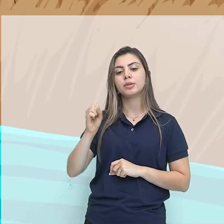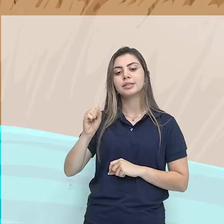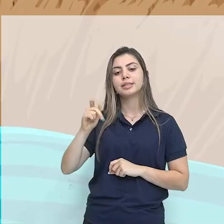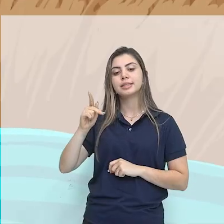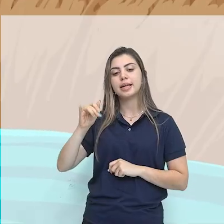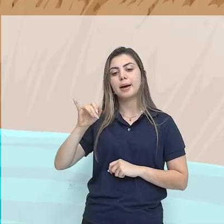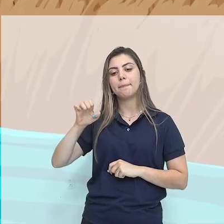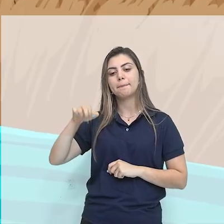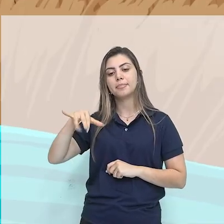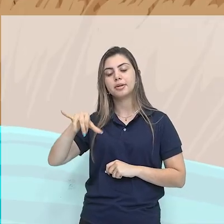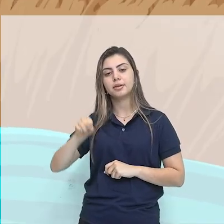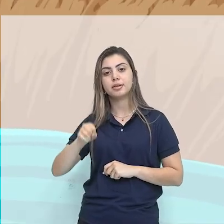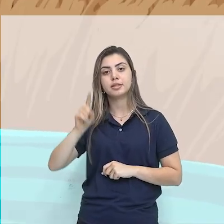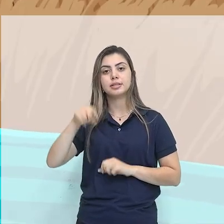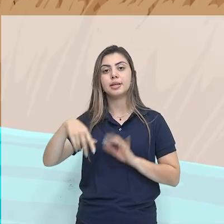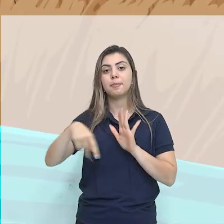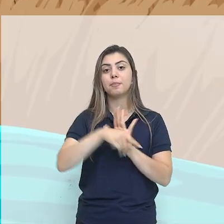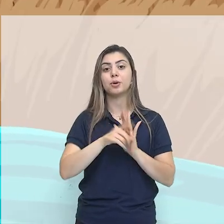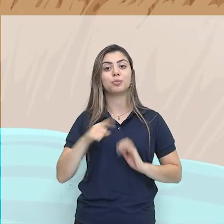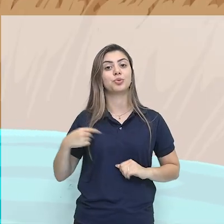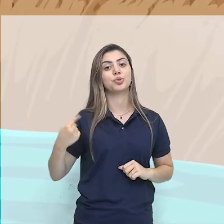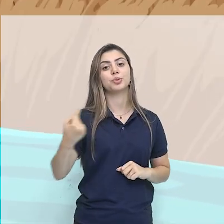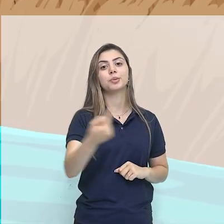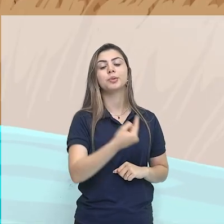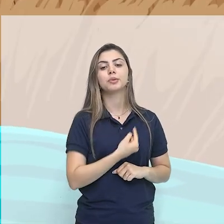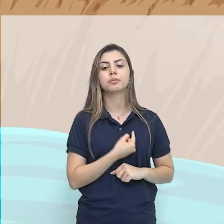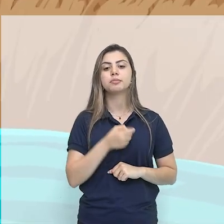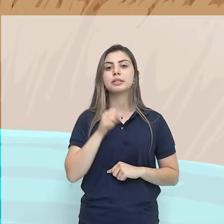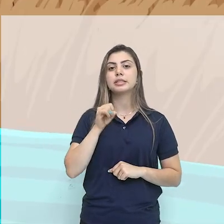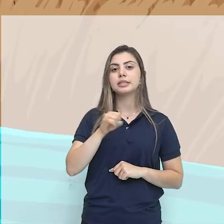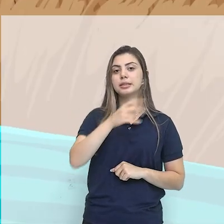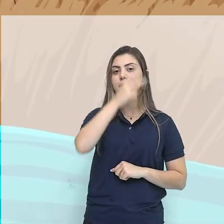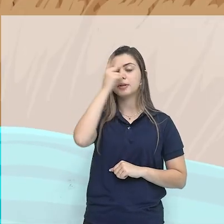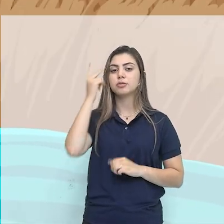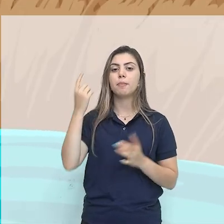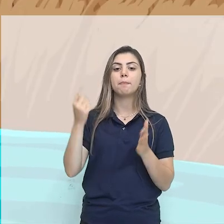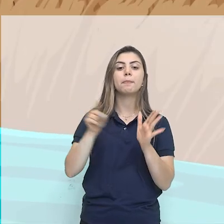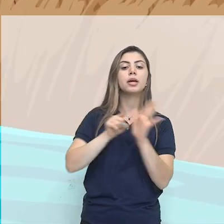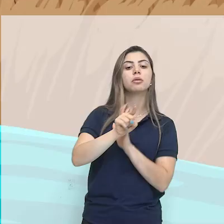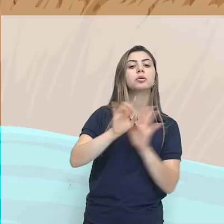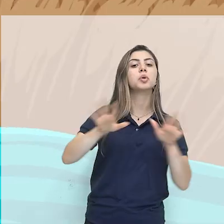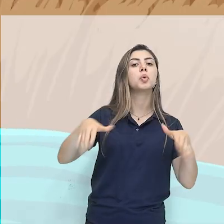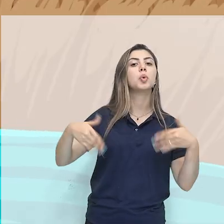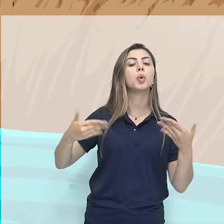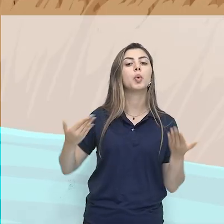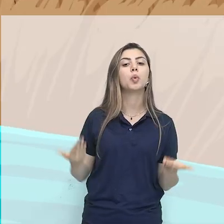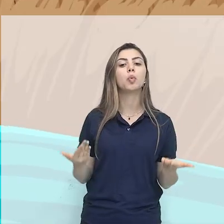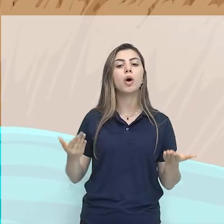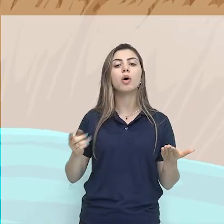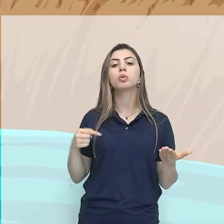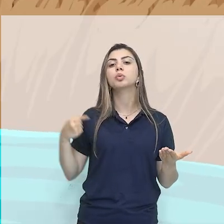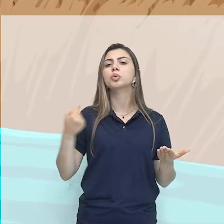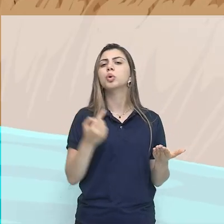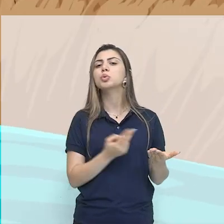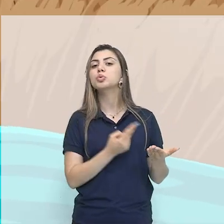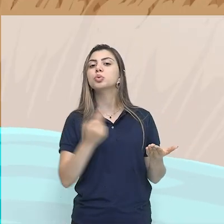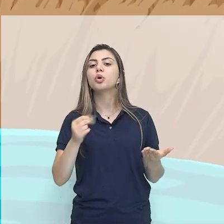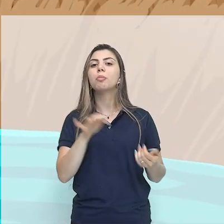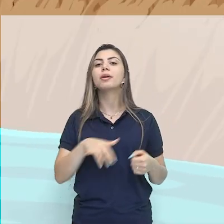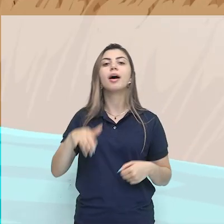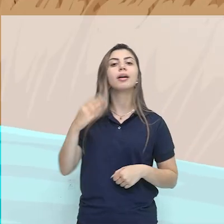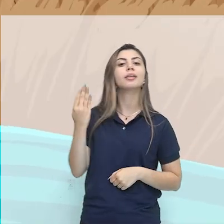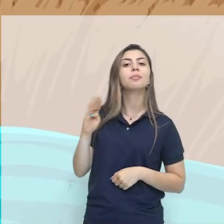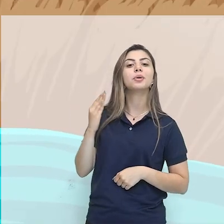que nos caracteriza biologicamente. Se perguntarem qual é, então, aí, né, o nosso nome através